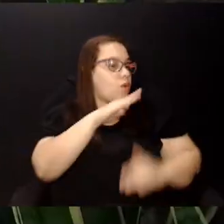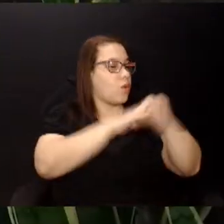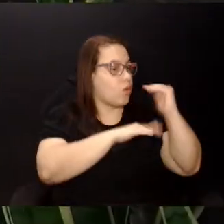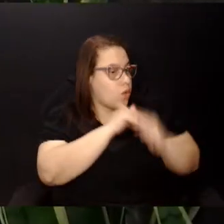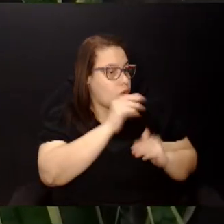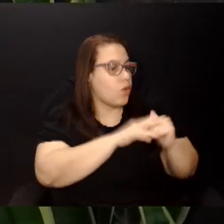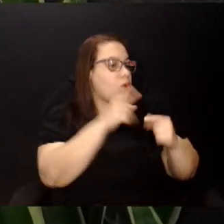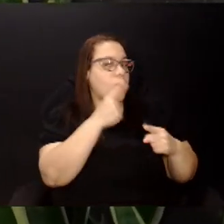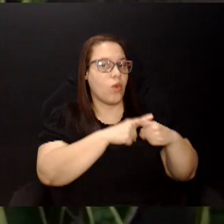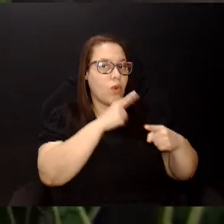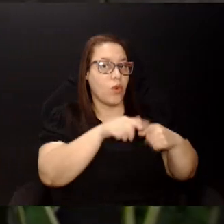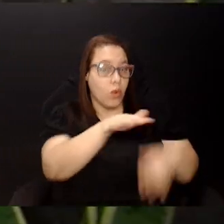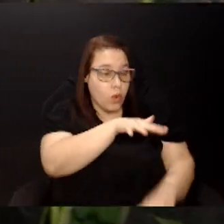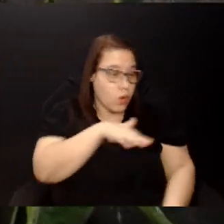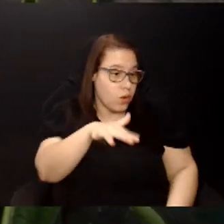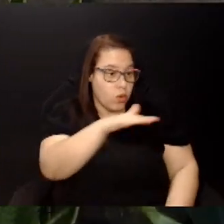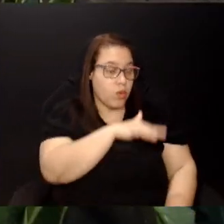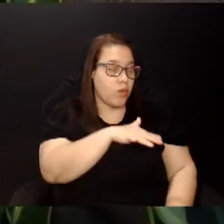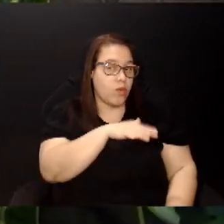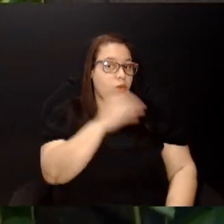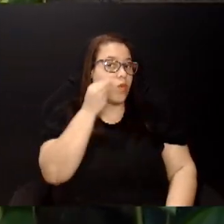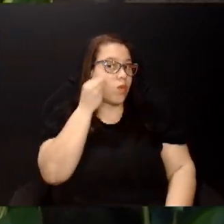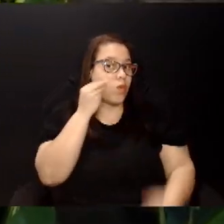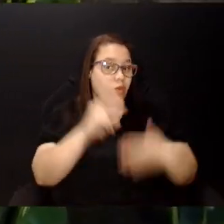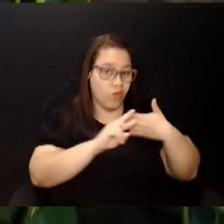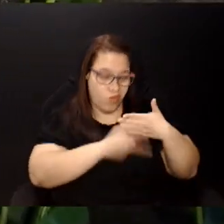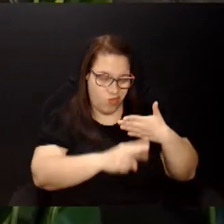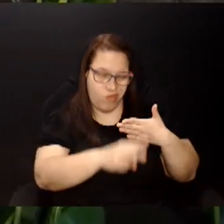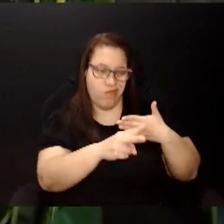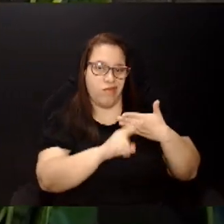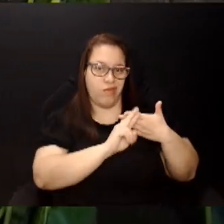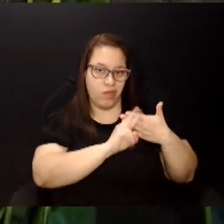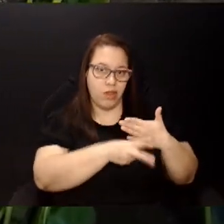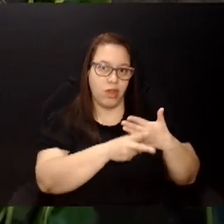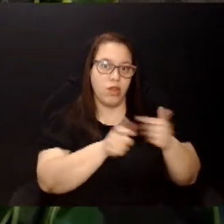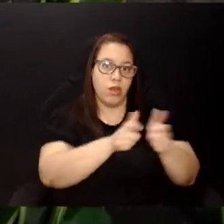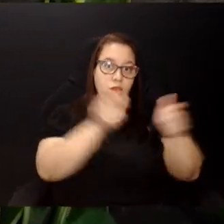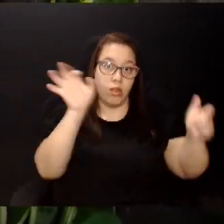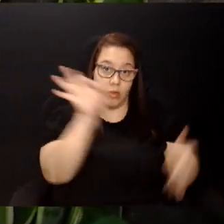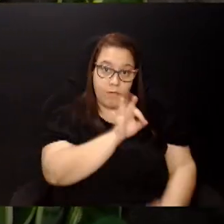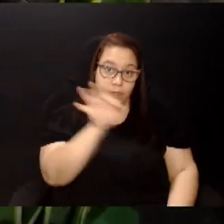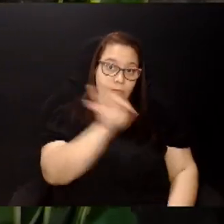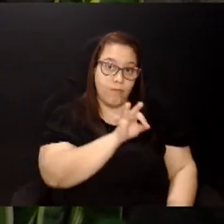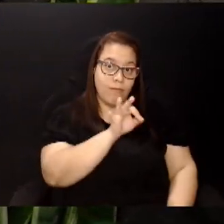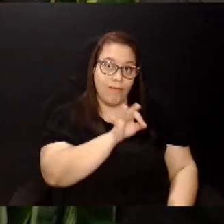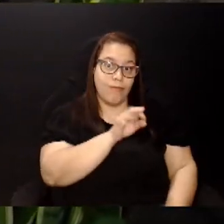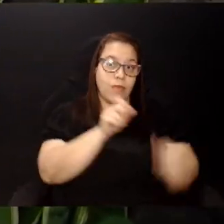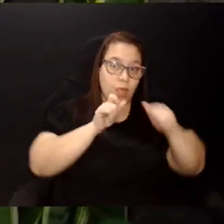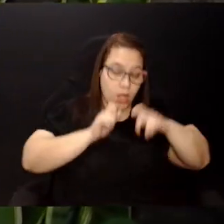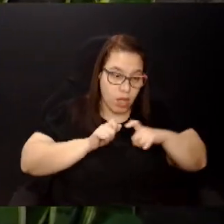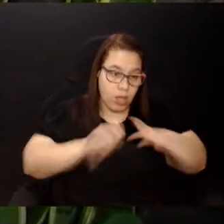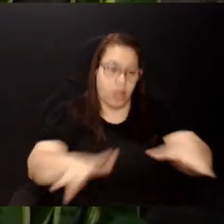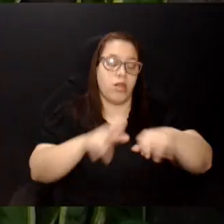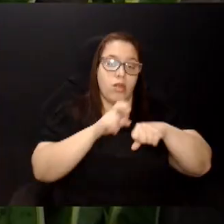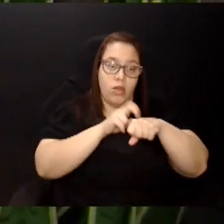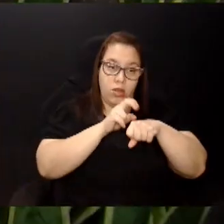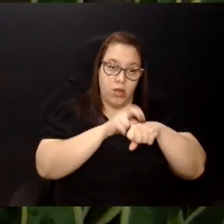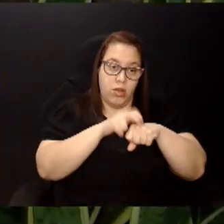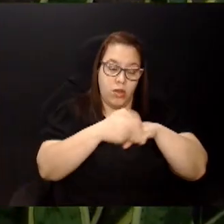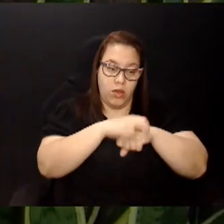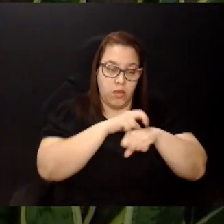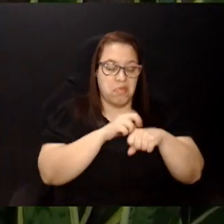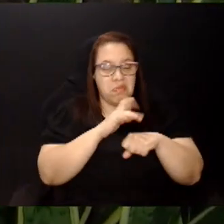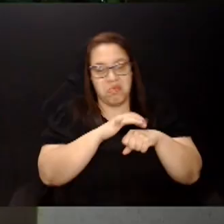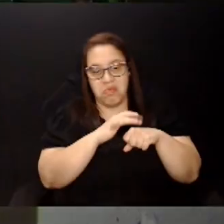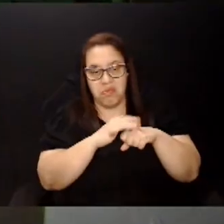porque aquela região ela está tendo um impacto. Então a gente tem uma maior chance de estar tendo uma transmissão dessas doenças, né? Seja dengue,